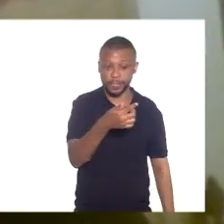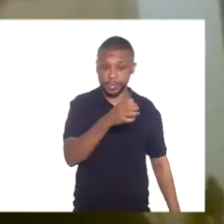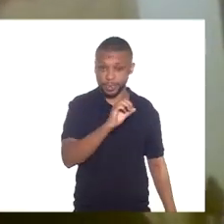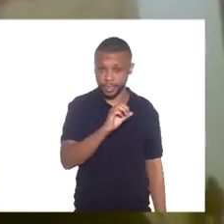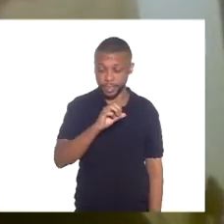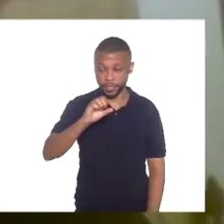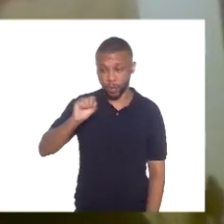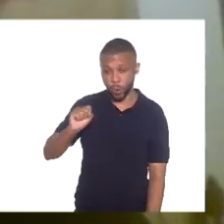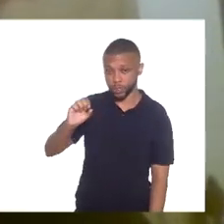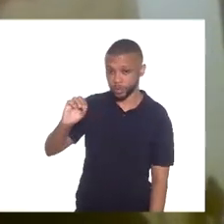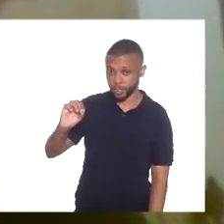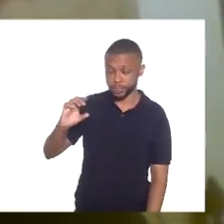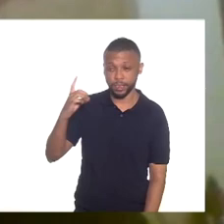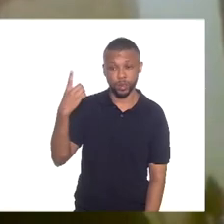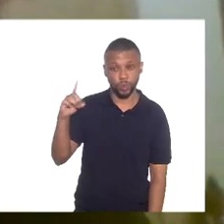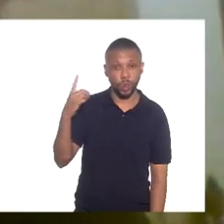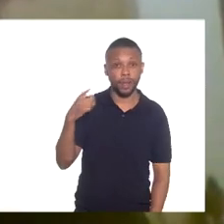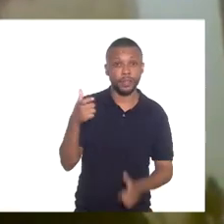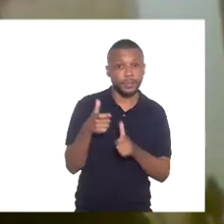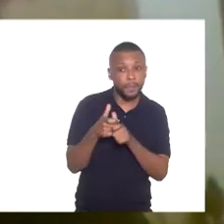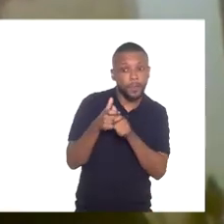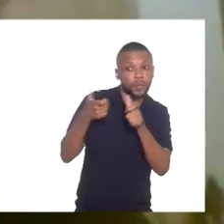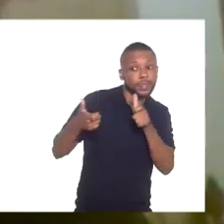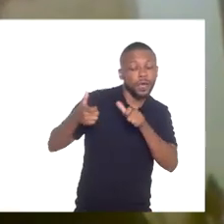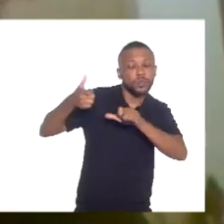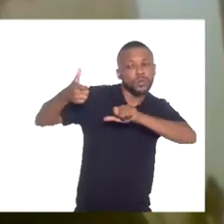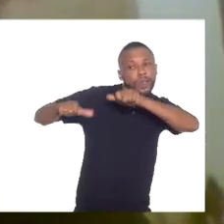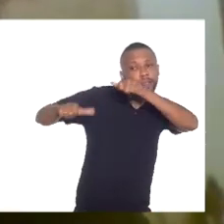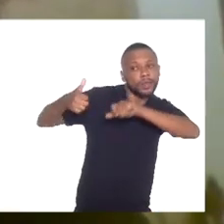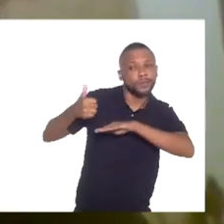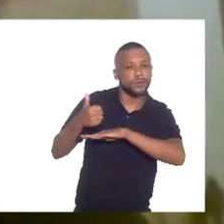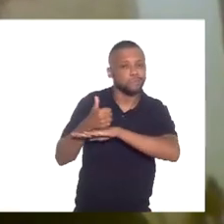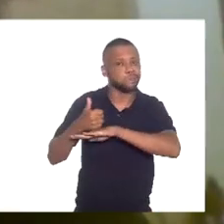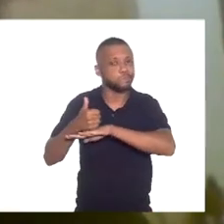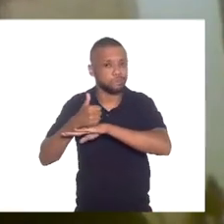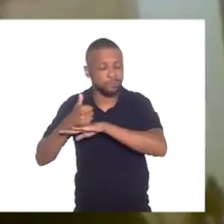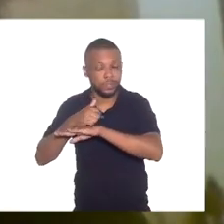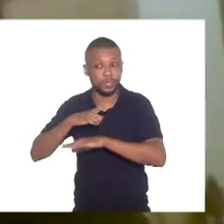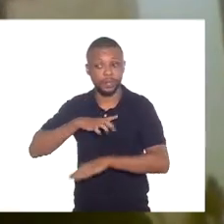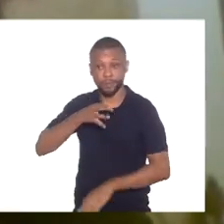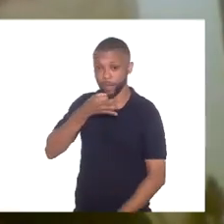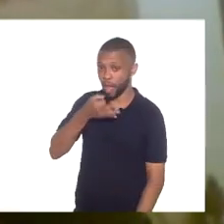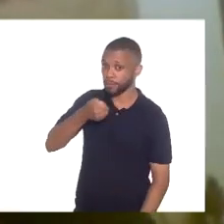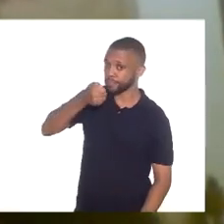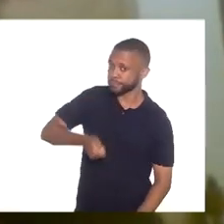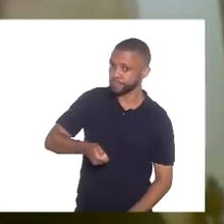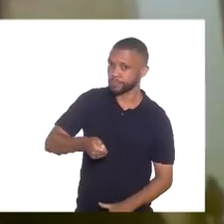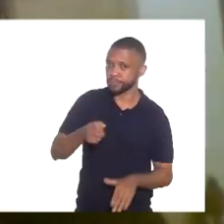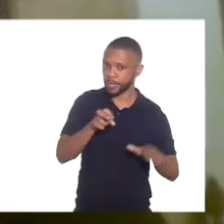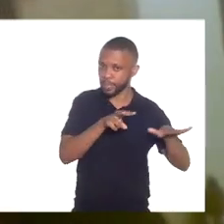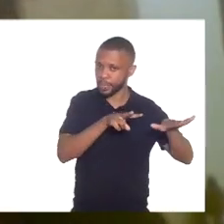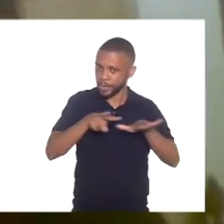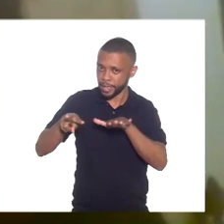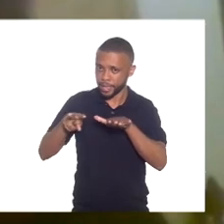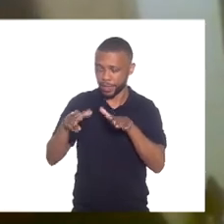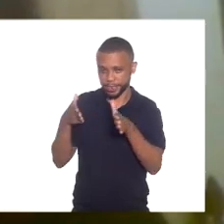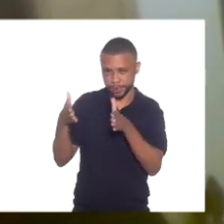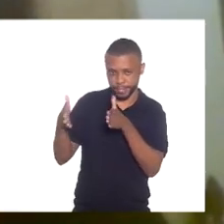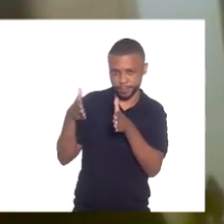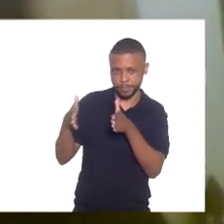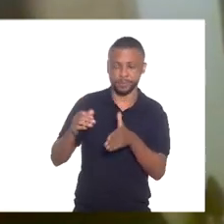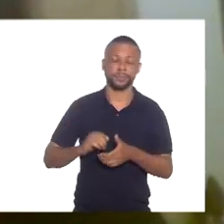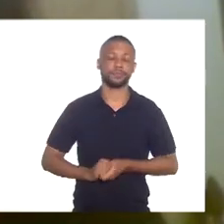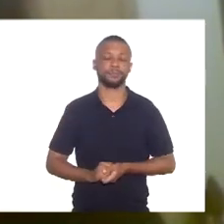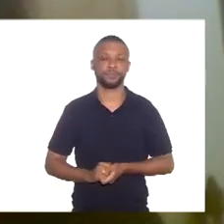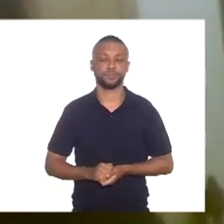para a maioria dos analistas que eu olhei a manifestação nessa semana. Por outro lado,